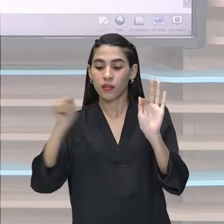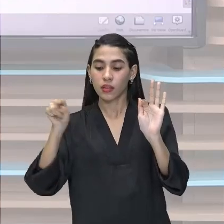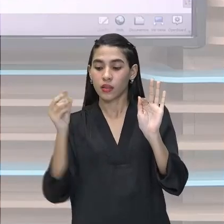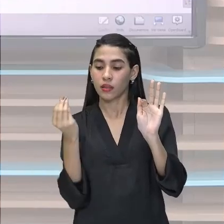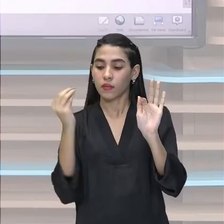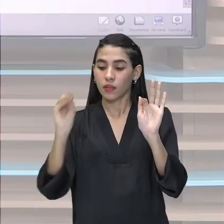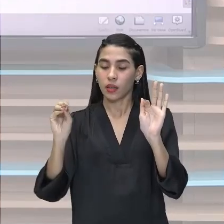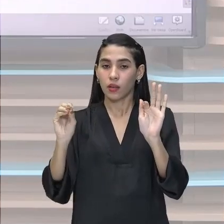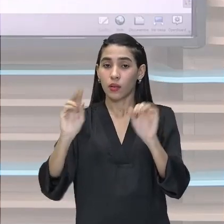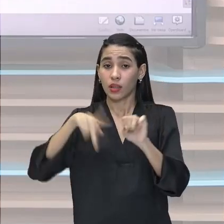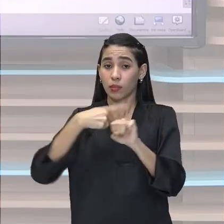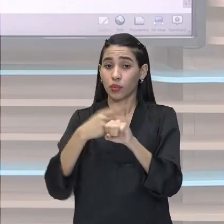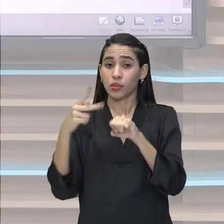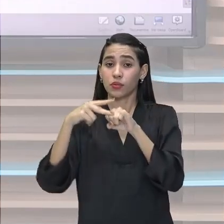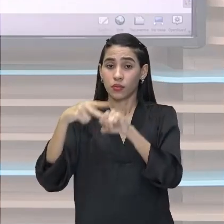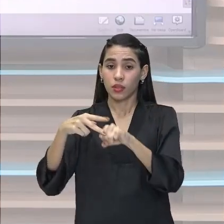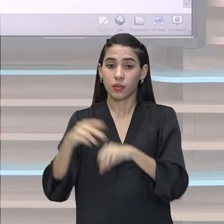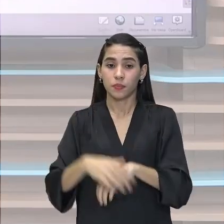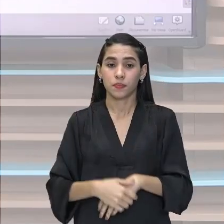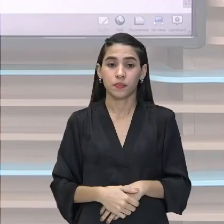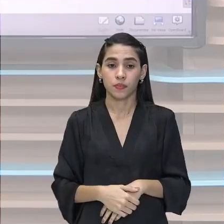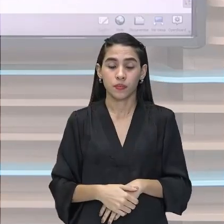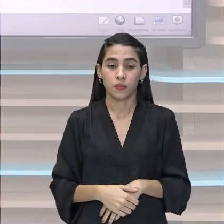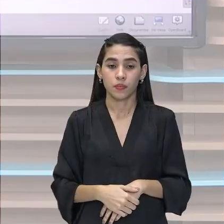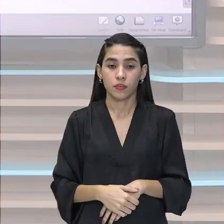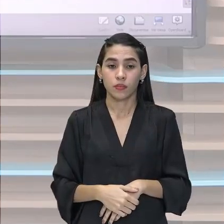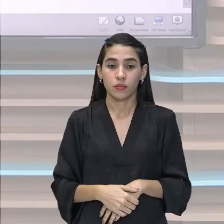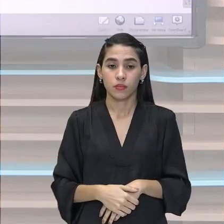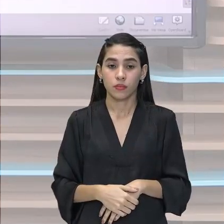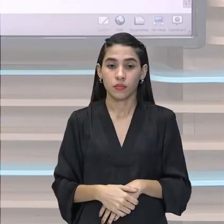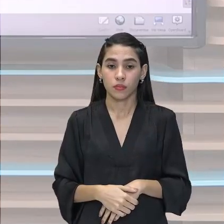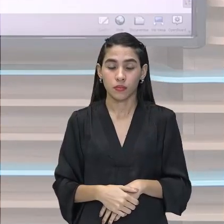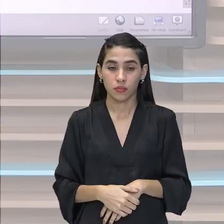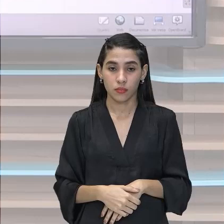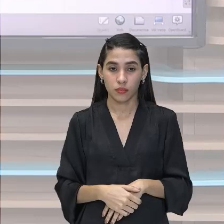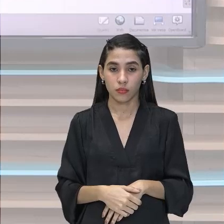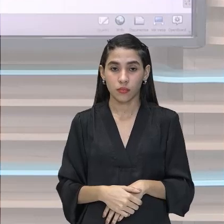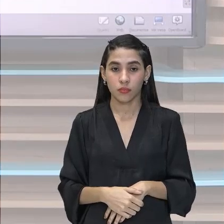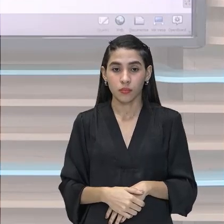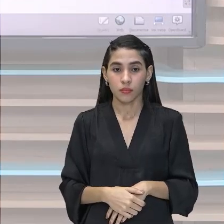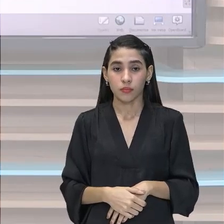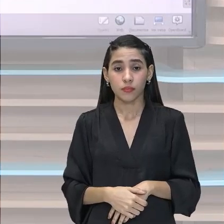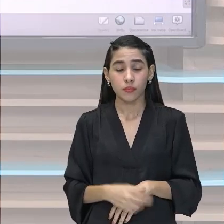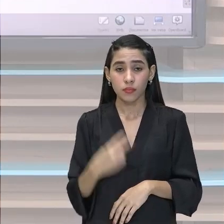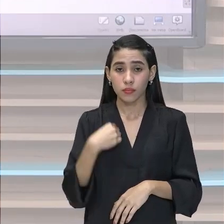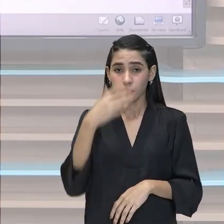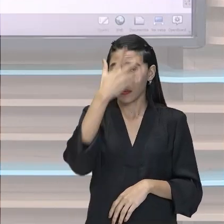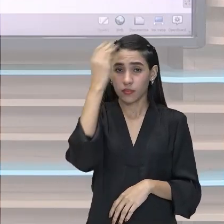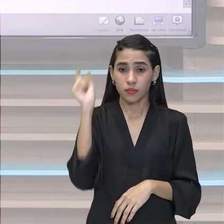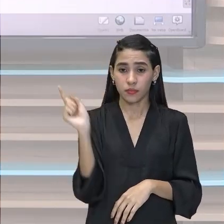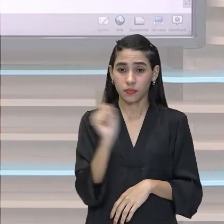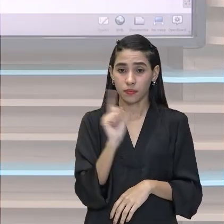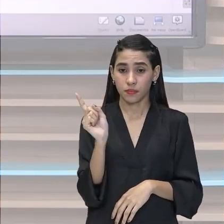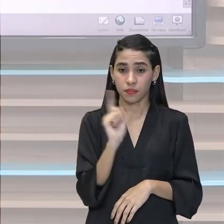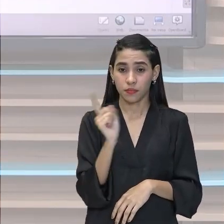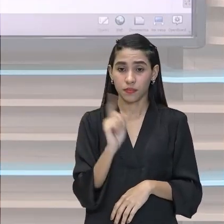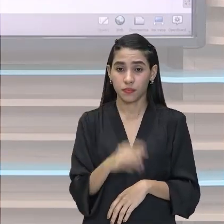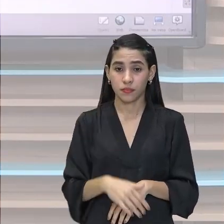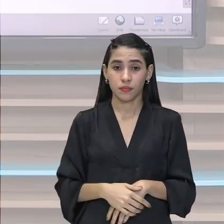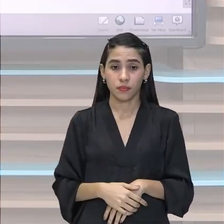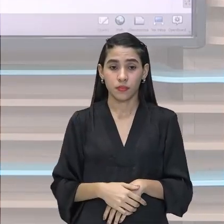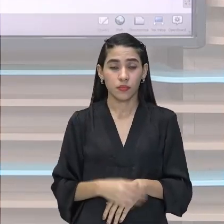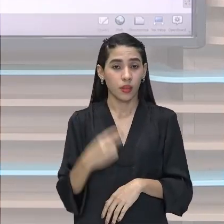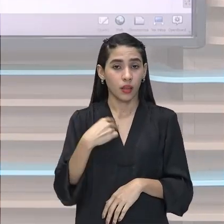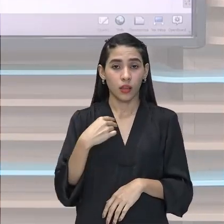meu verbo, certo? Muito bem. Então, olha só, não esqueçam, tá? Não coloco o pronome